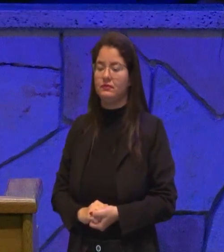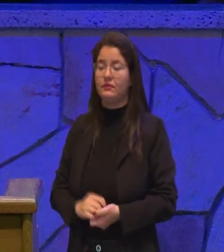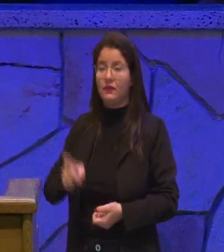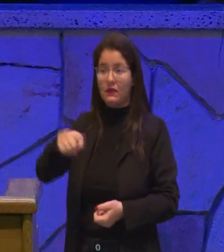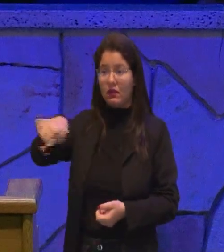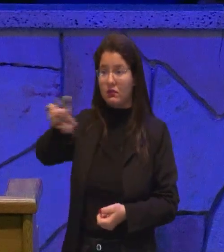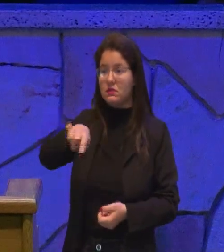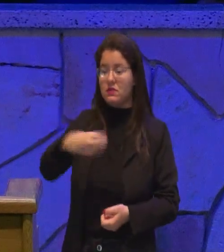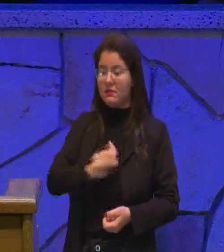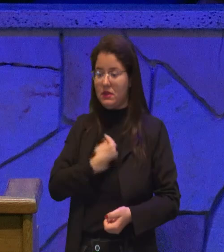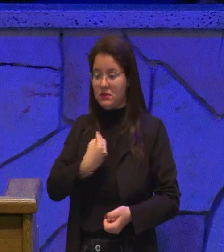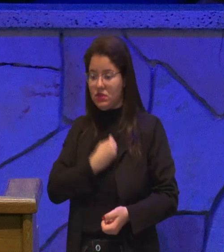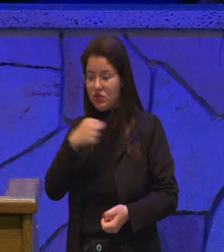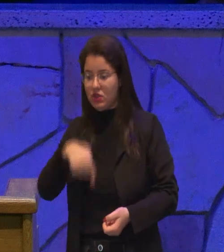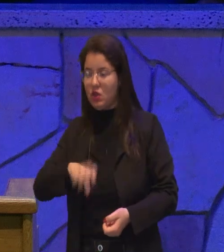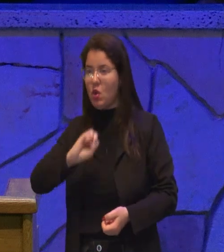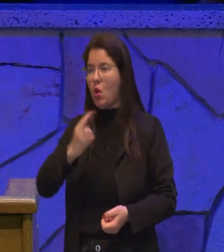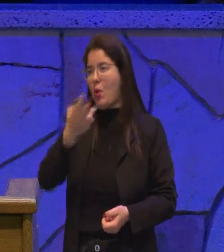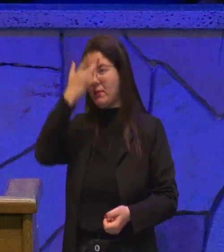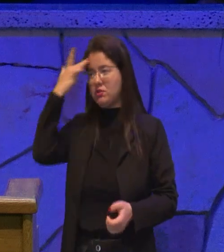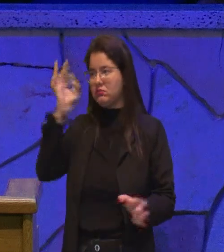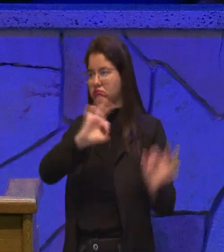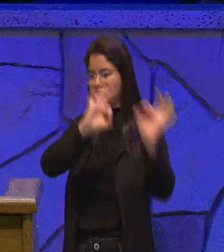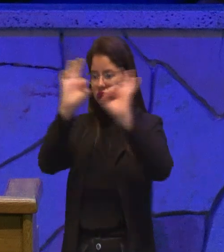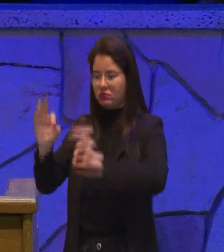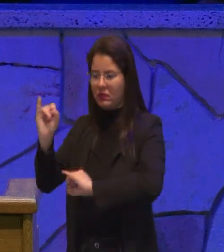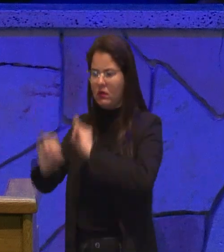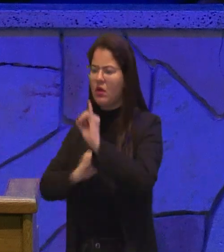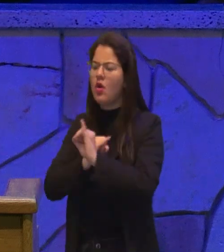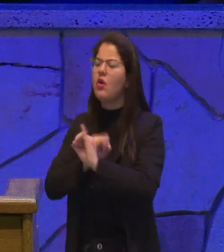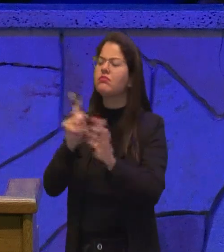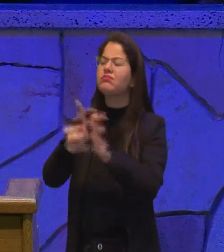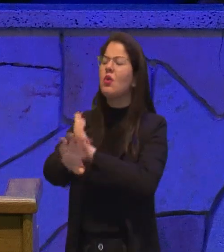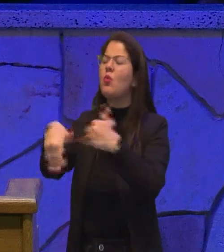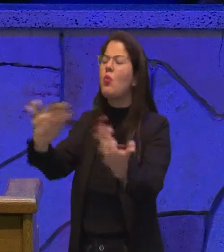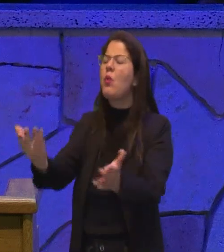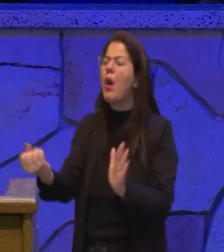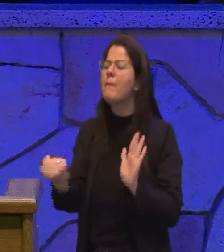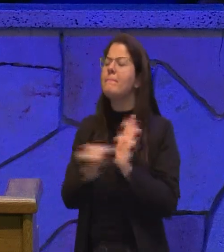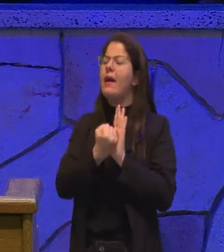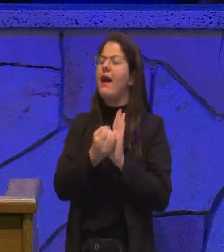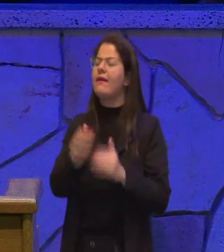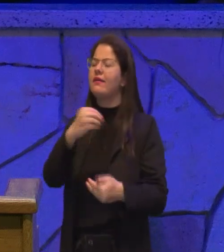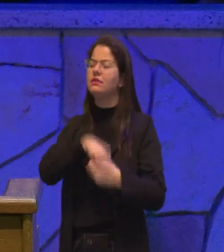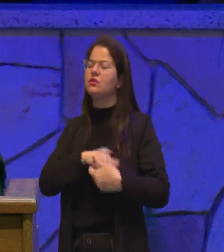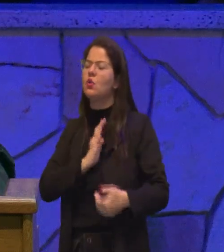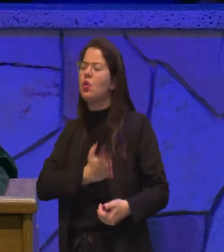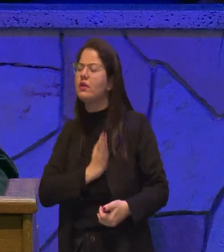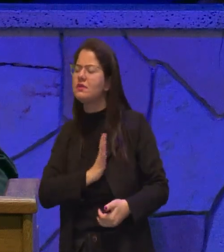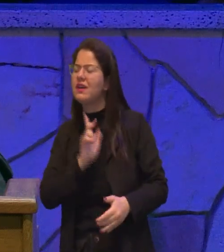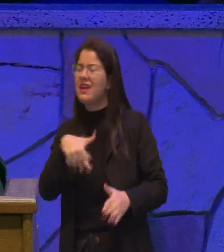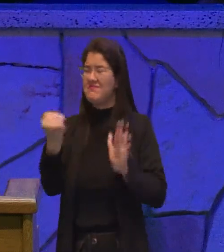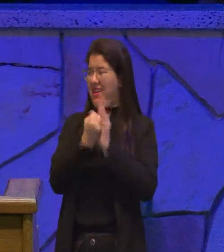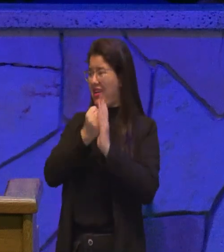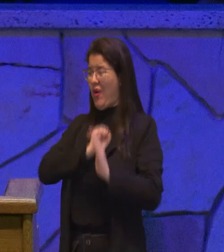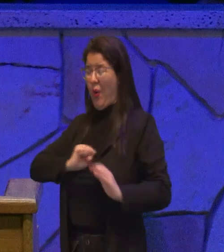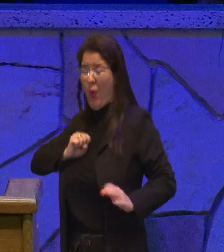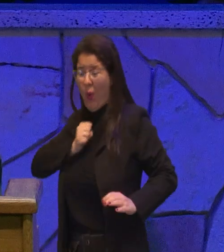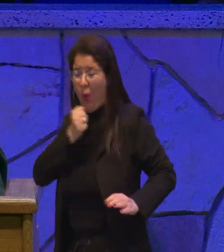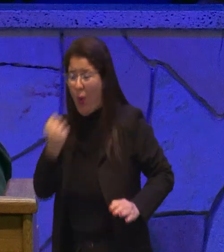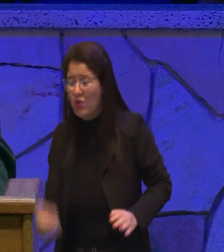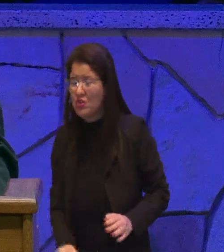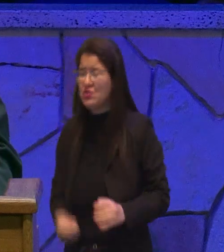Você que aqui está, ou você que nos acompanha pela internet, qual é a marca que está no seu coração? Será a marca de ódio,